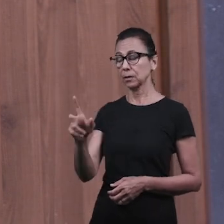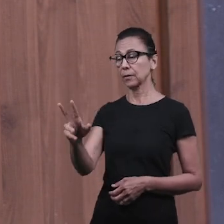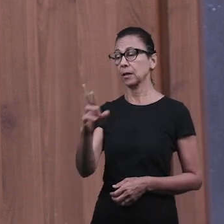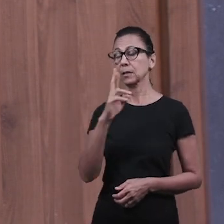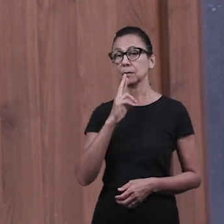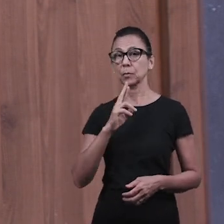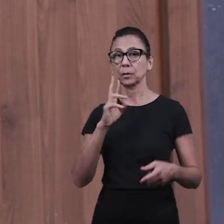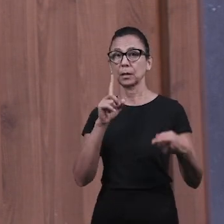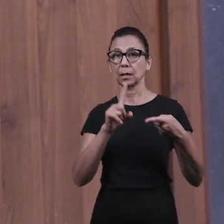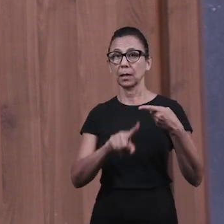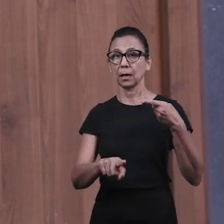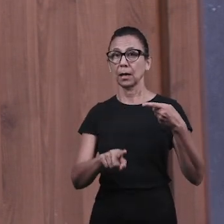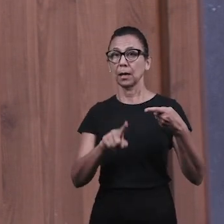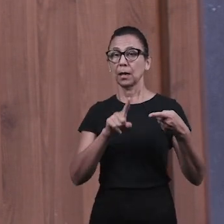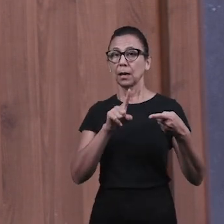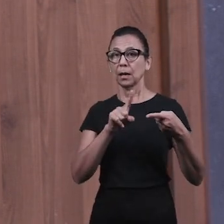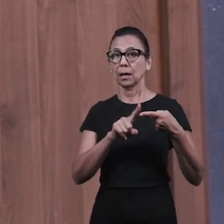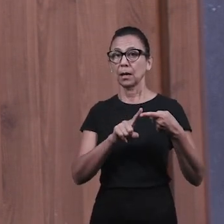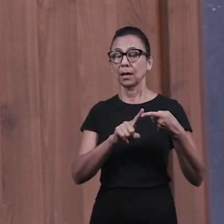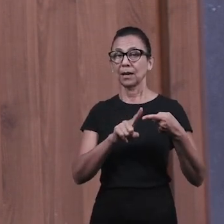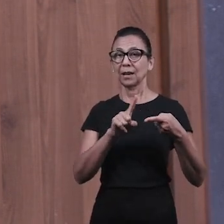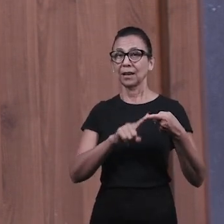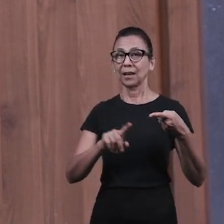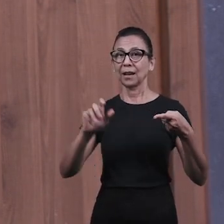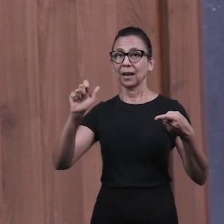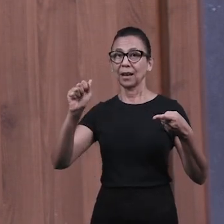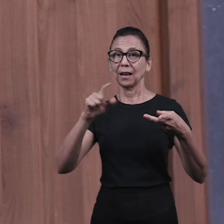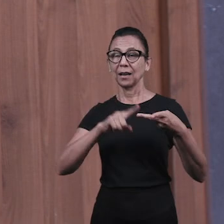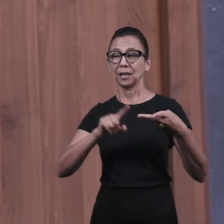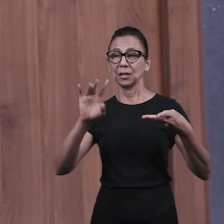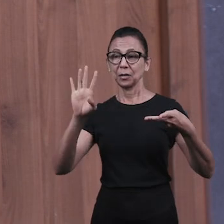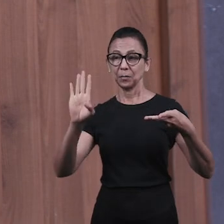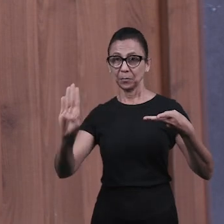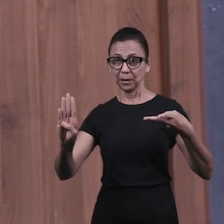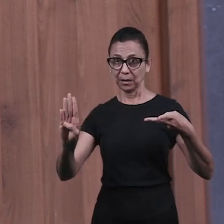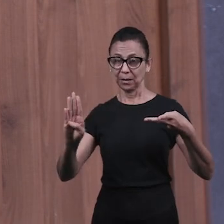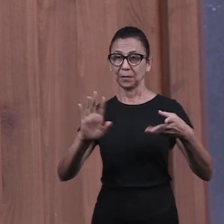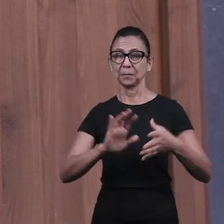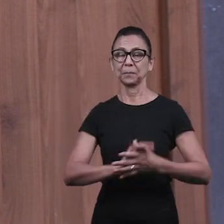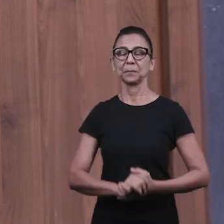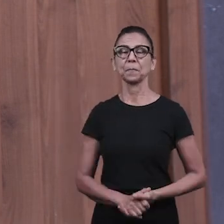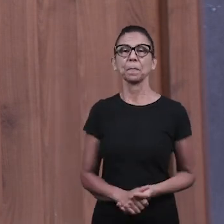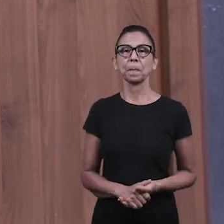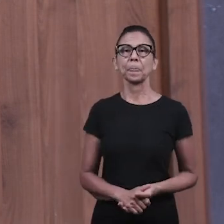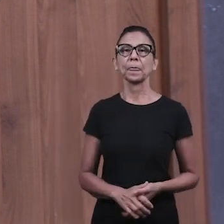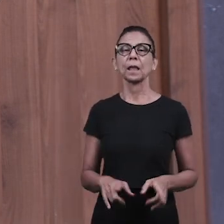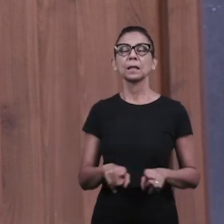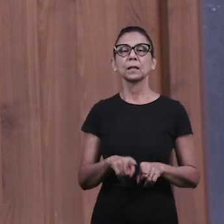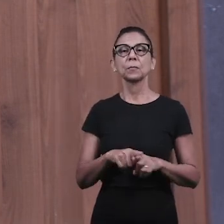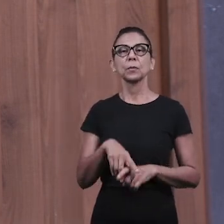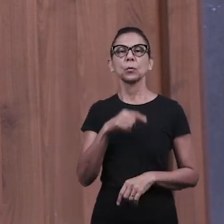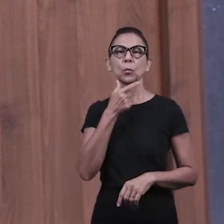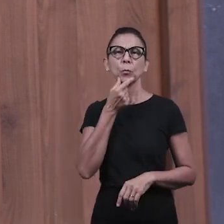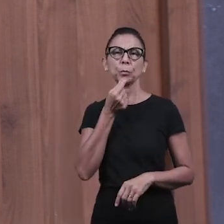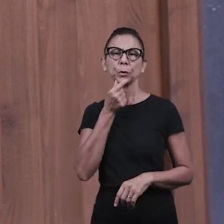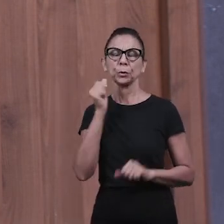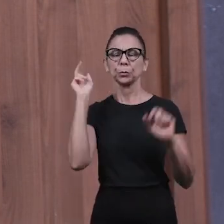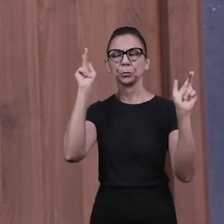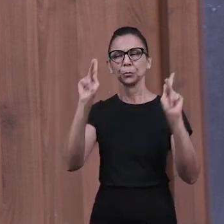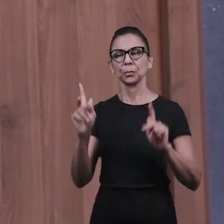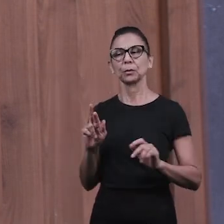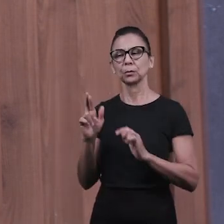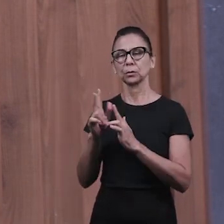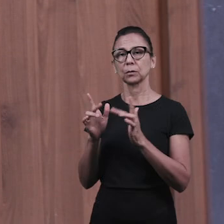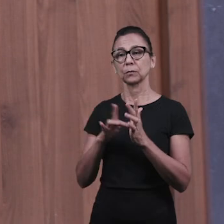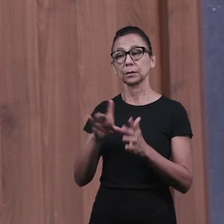B, que foram feitas a você, uma de cada vez, ok? E também quero fazer uma recomendação ao Nicolas. Nicolas, a